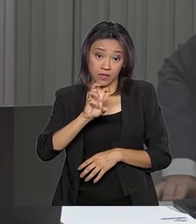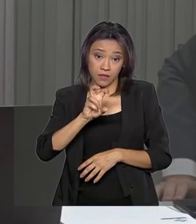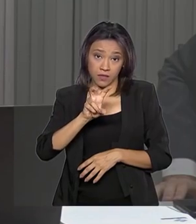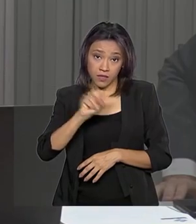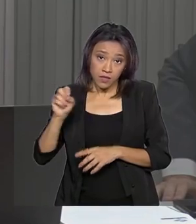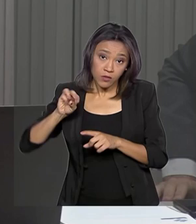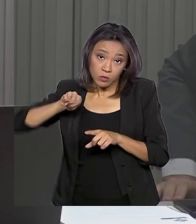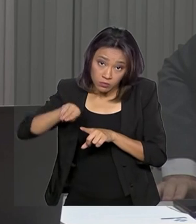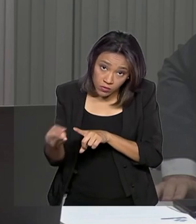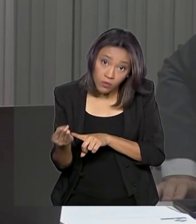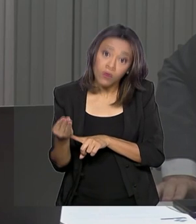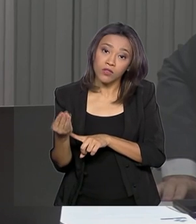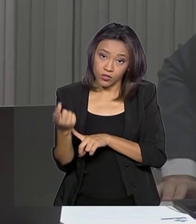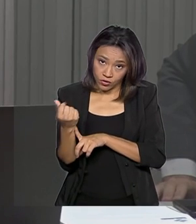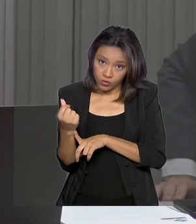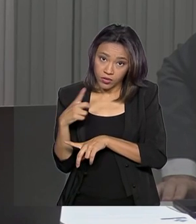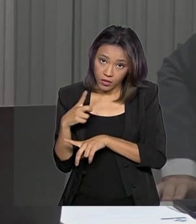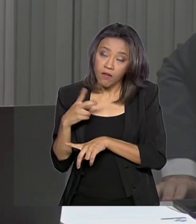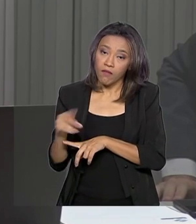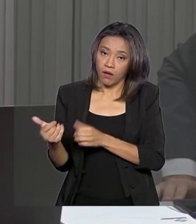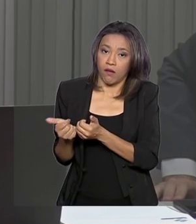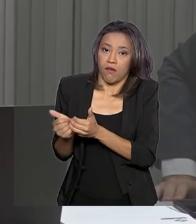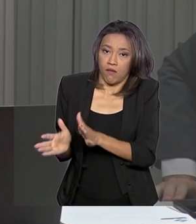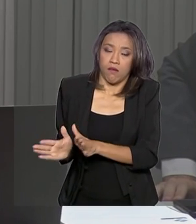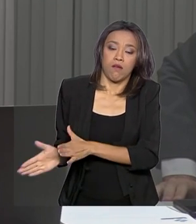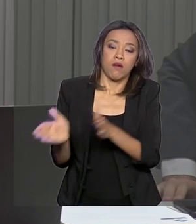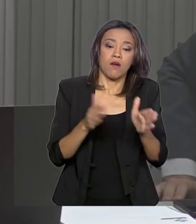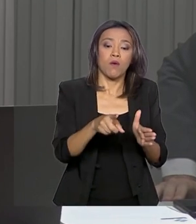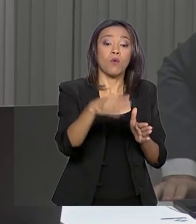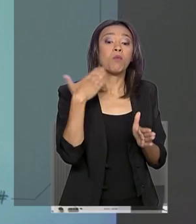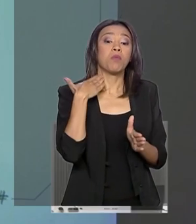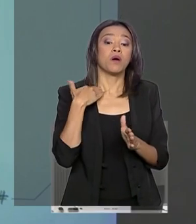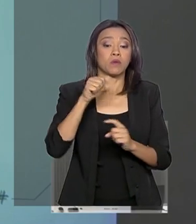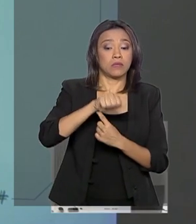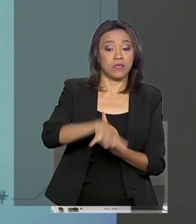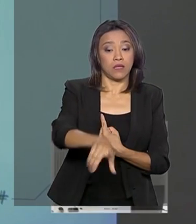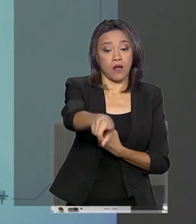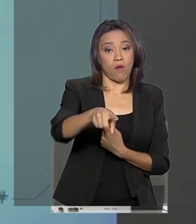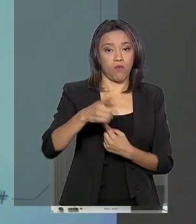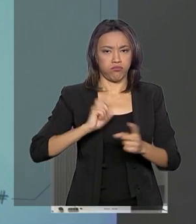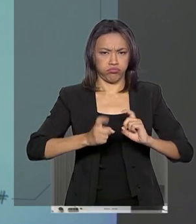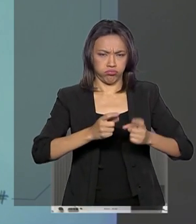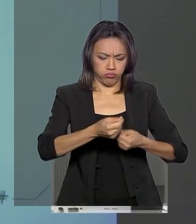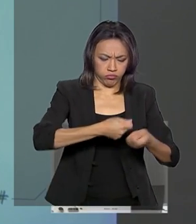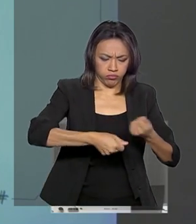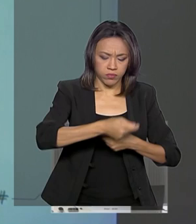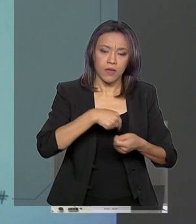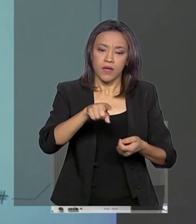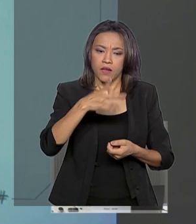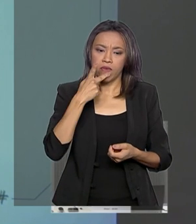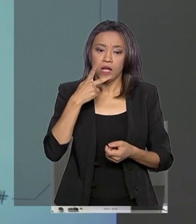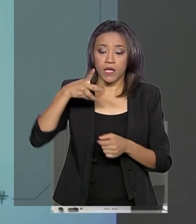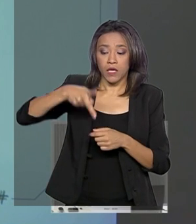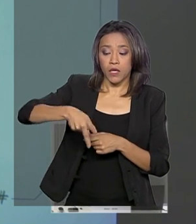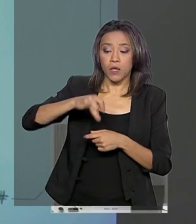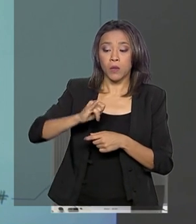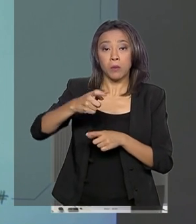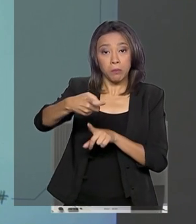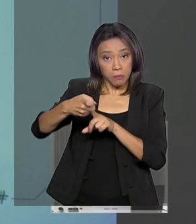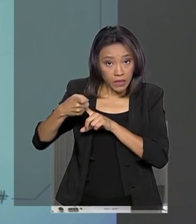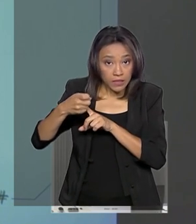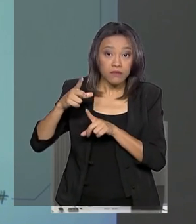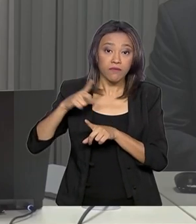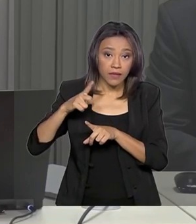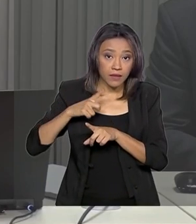O diretor de organização do sistema financeiro do Banco Central acredita que, além de segurança, o PIX trará economia para o